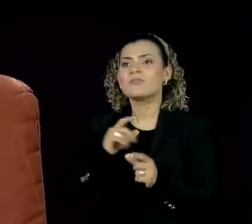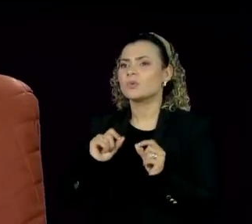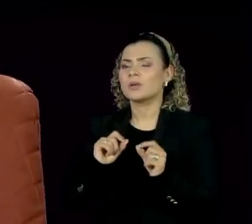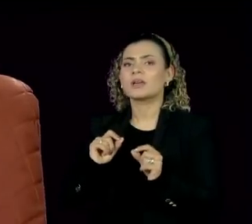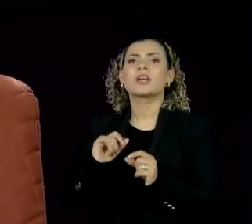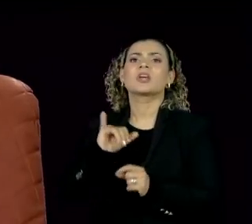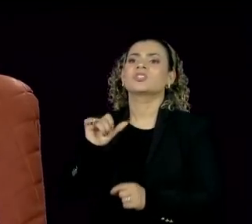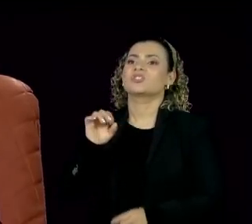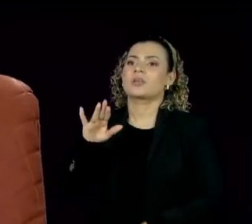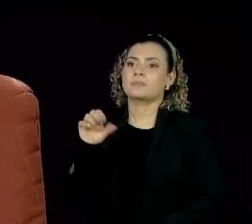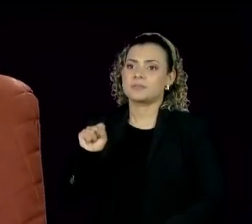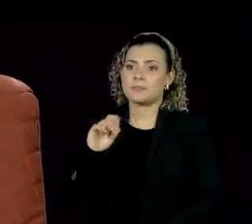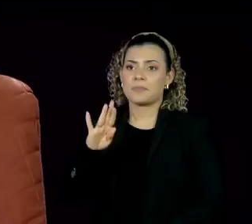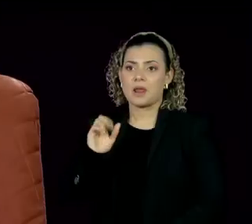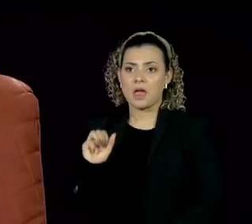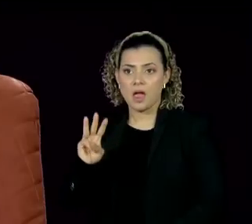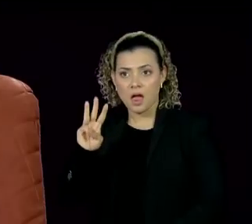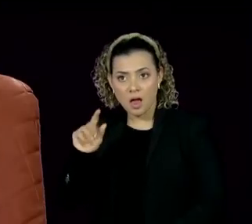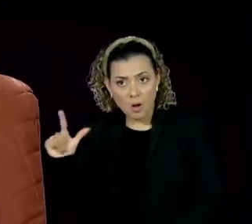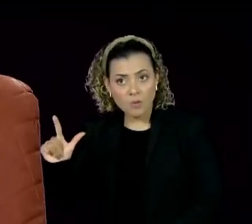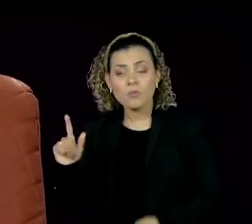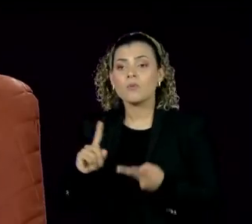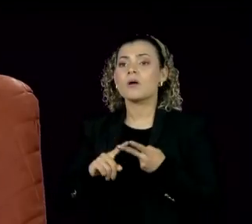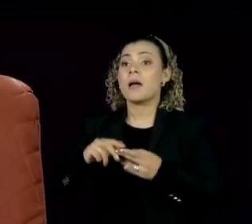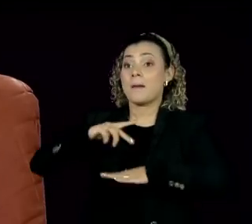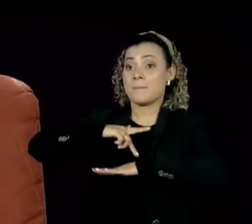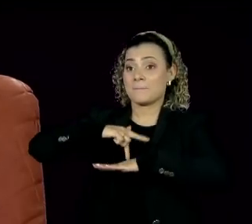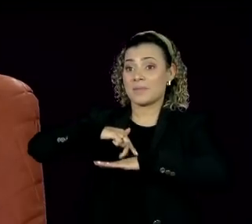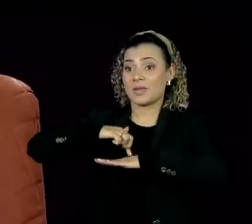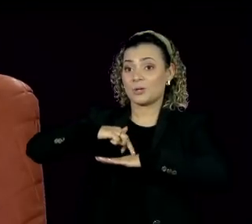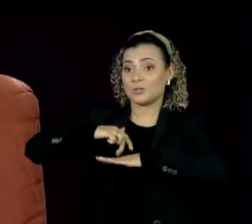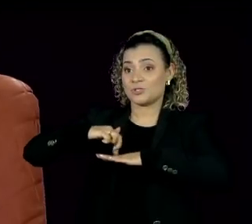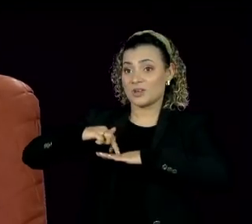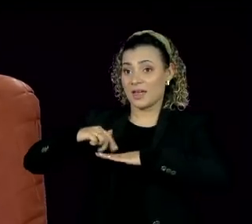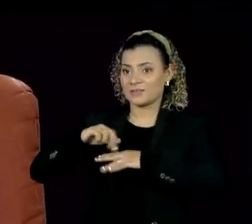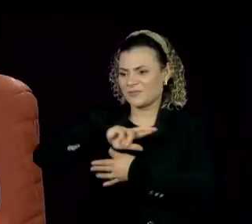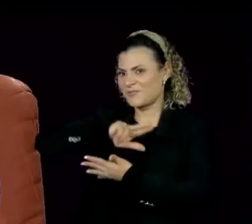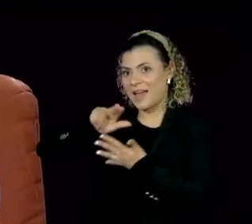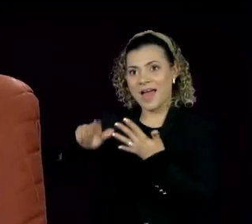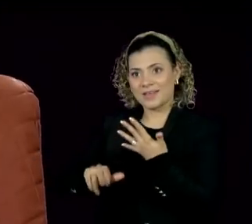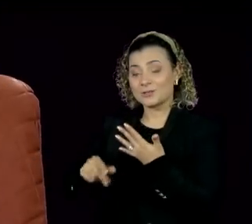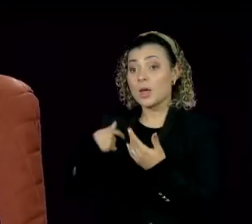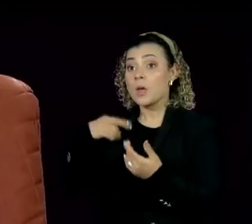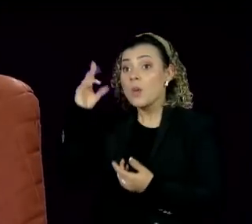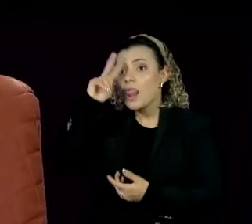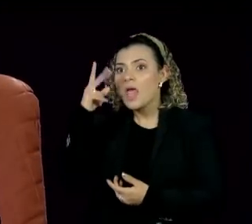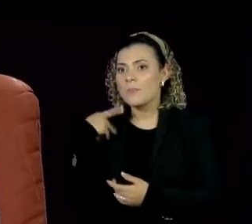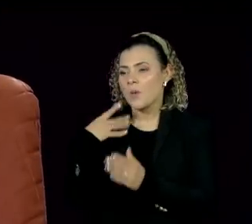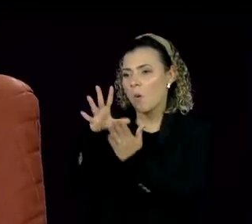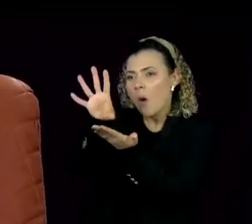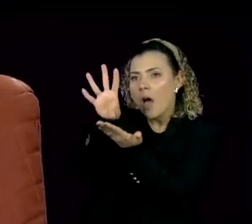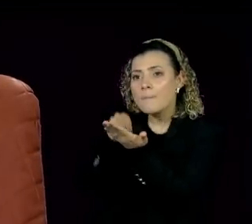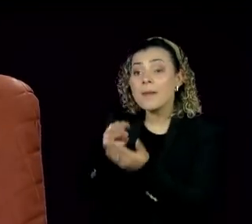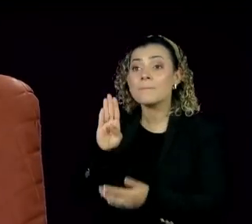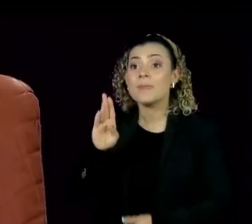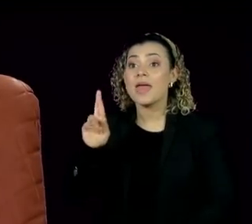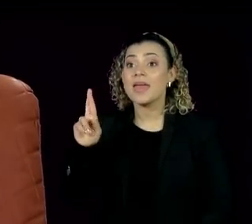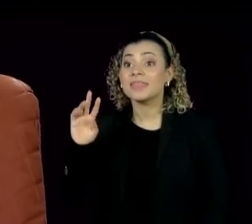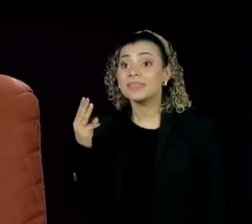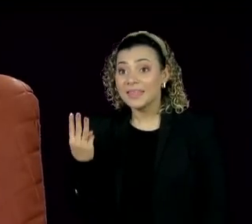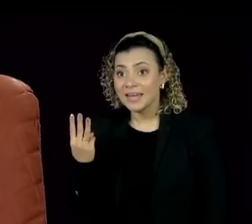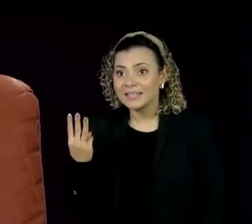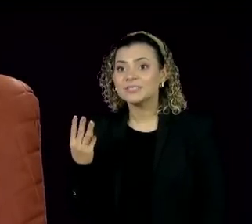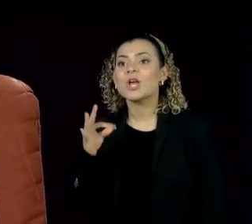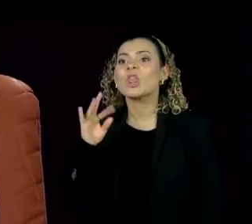James Brown, Michael Jackson. Eu adorava, eu me lembro de eu imitando em frente ao espelho a BR-3, a coreografia do